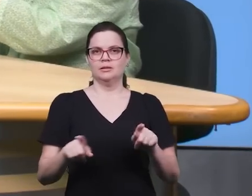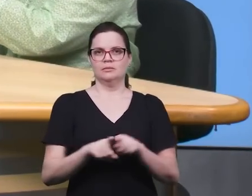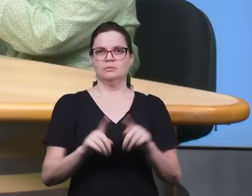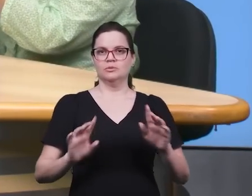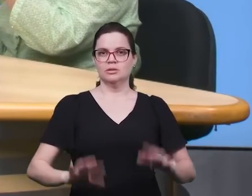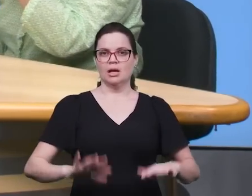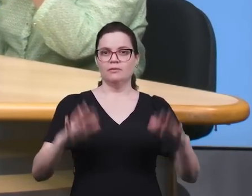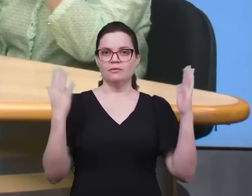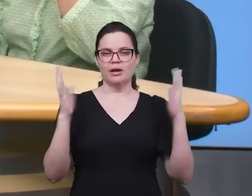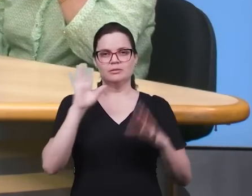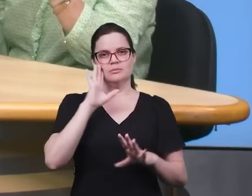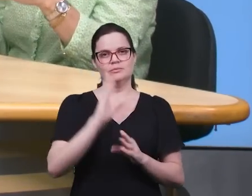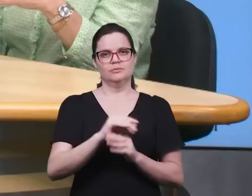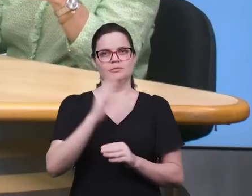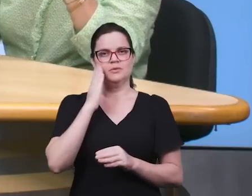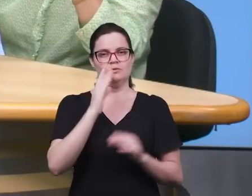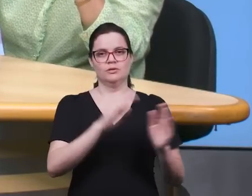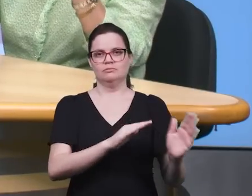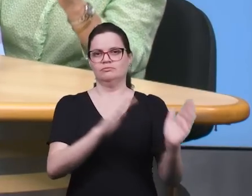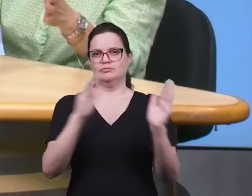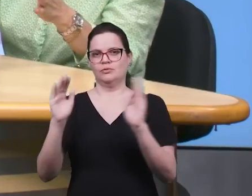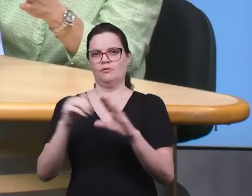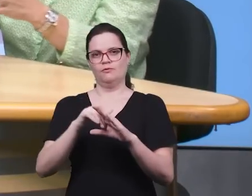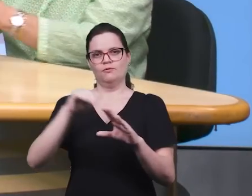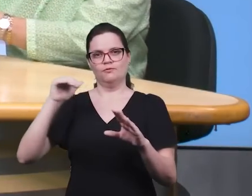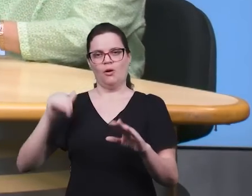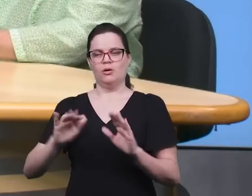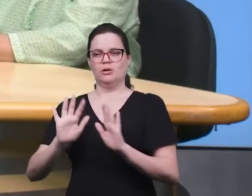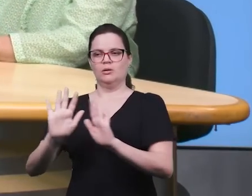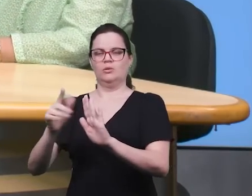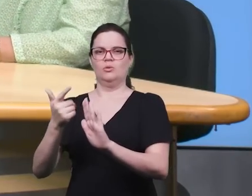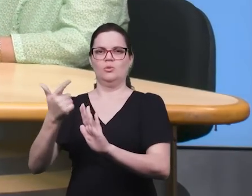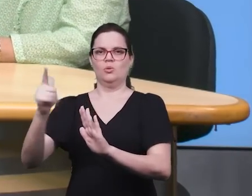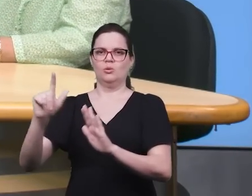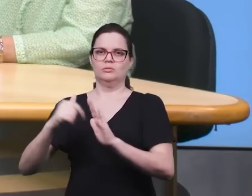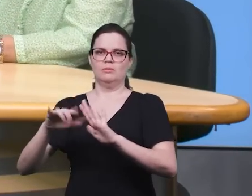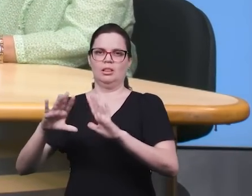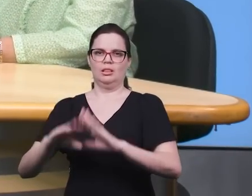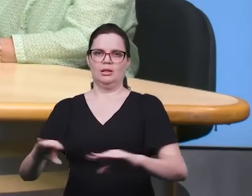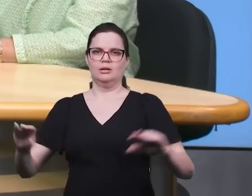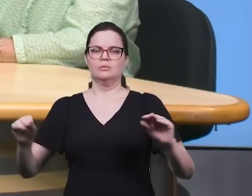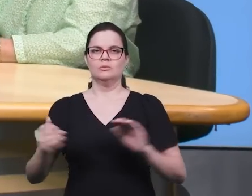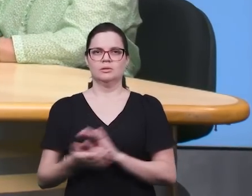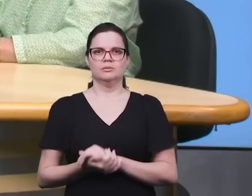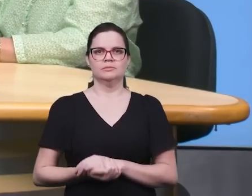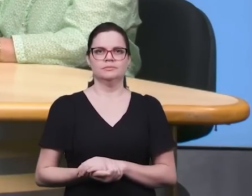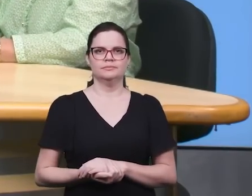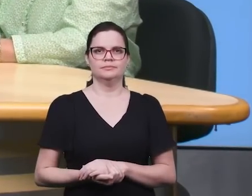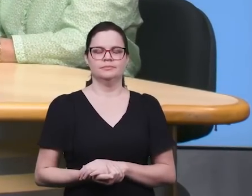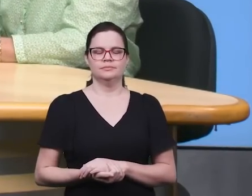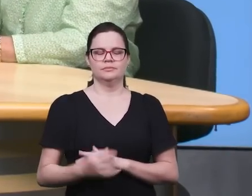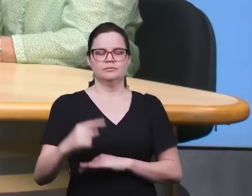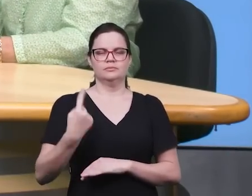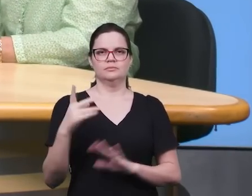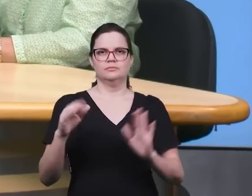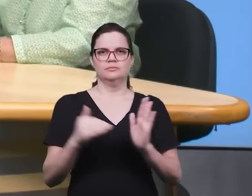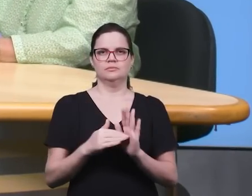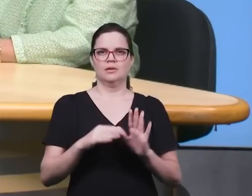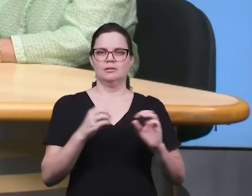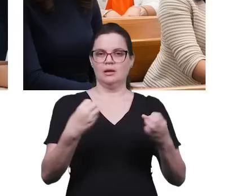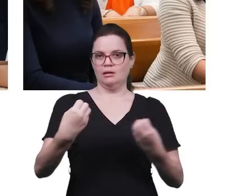os eventos que até já sabe, bota você num lugar mais tranquilo, mais confortável.